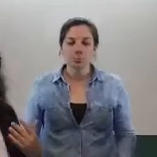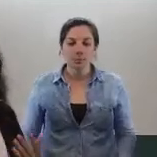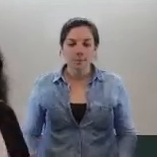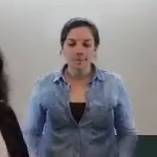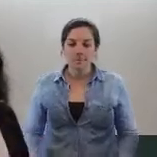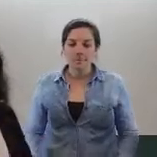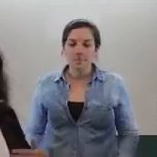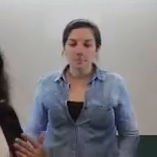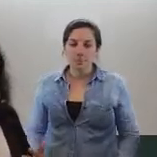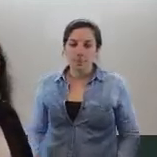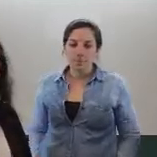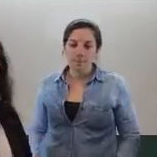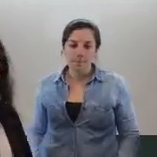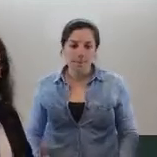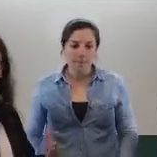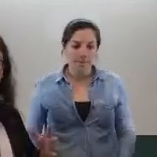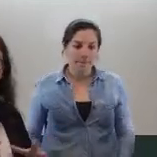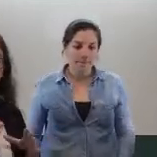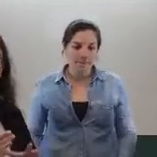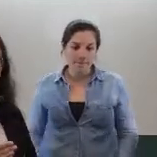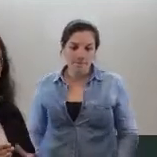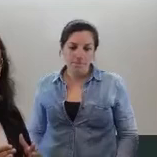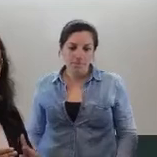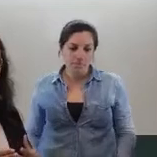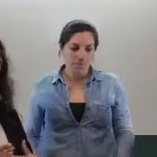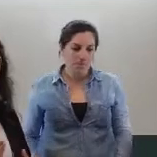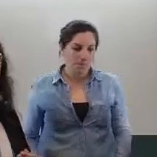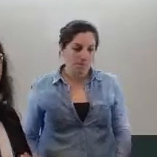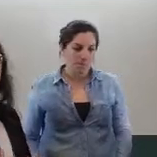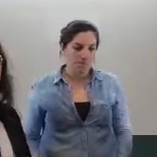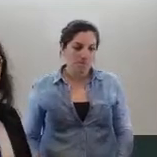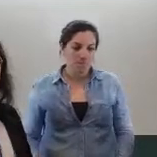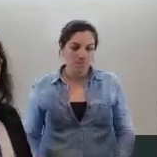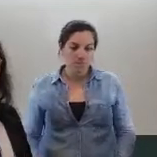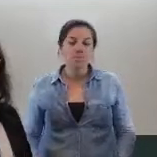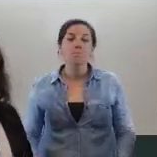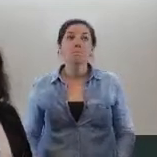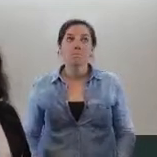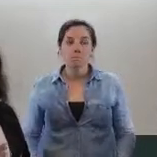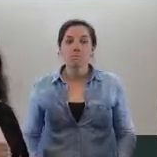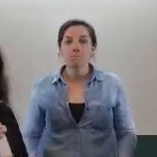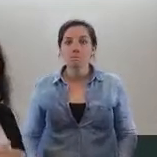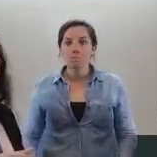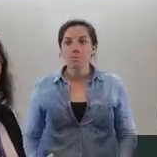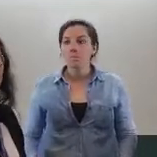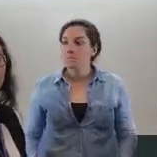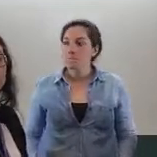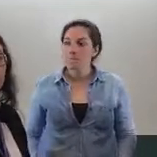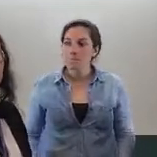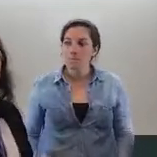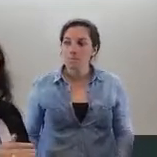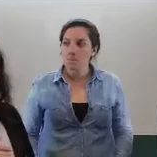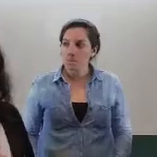folha de aprovação, dedicatória. Esse aqui é mais para um trabalho acadêmico de conclusão de curso, tá? Mas algumas